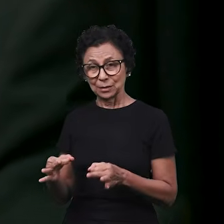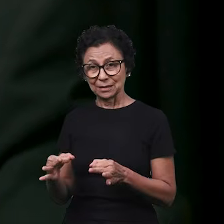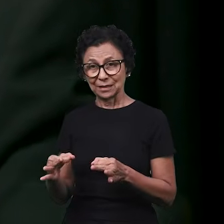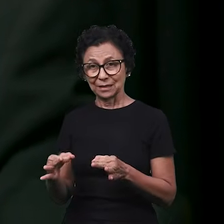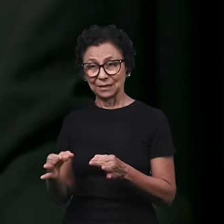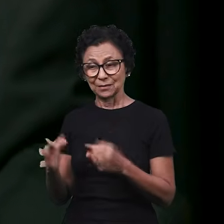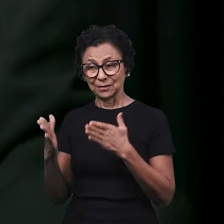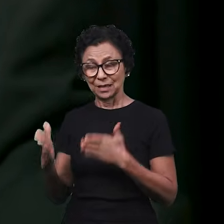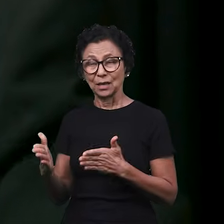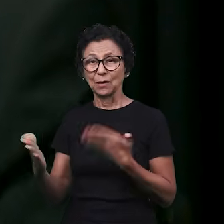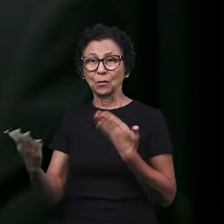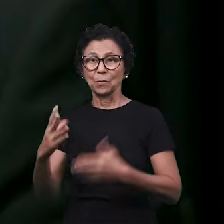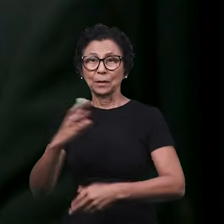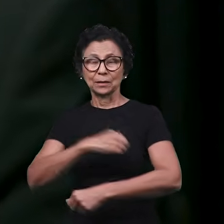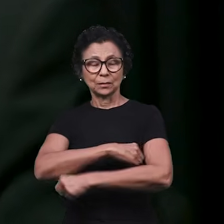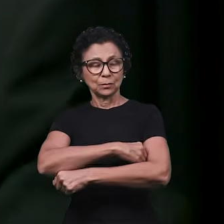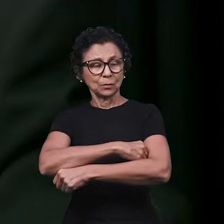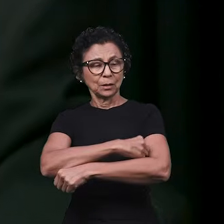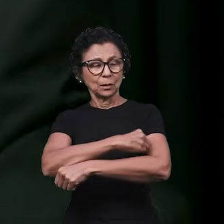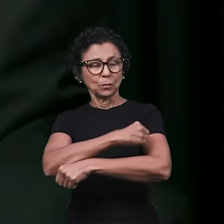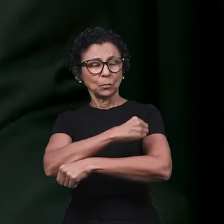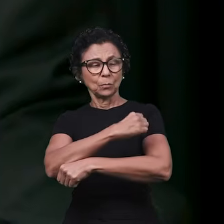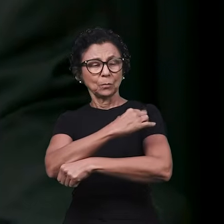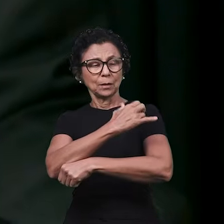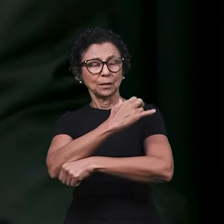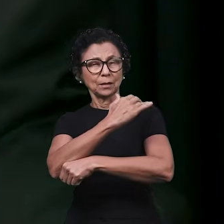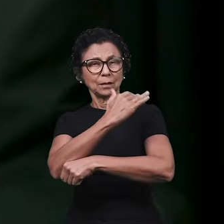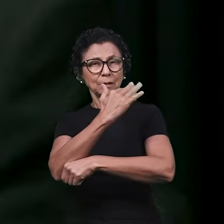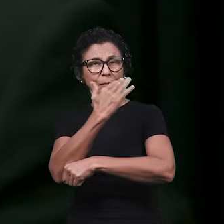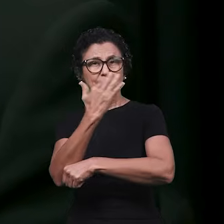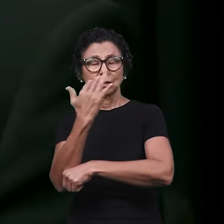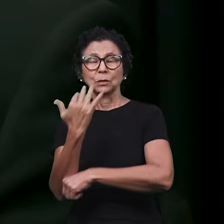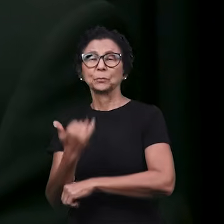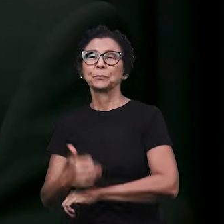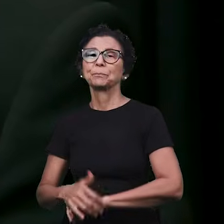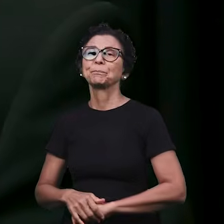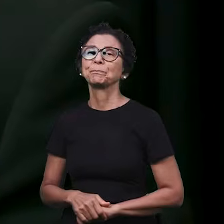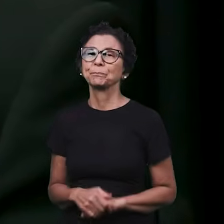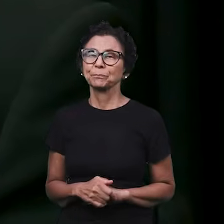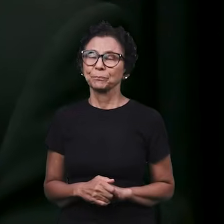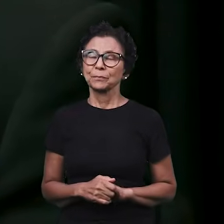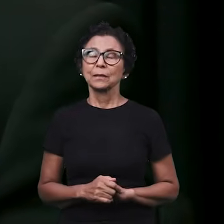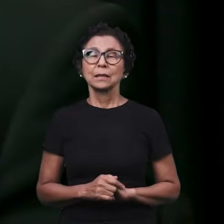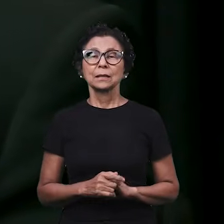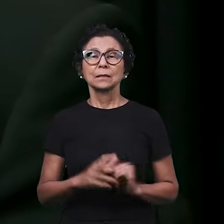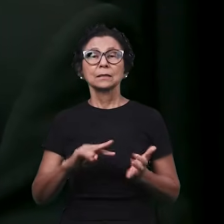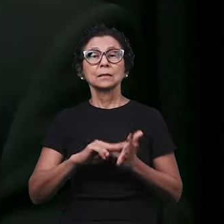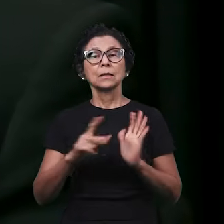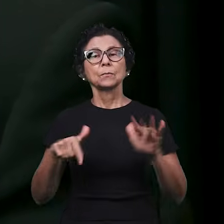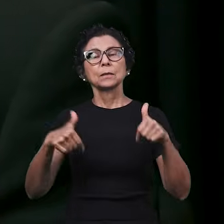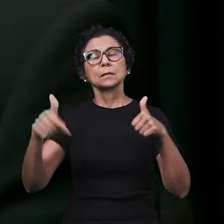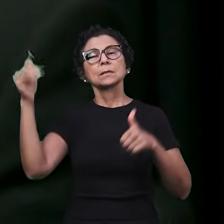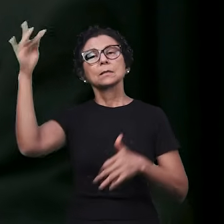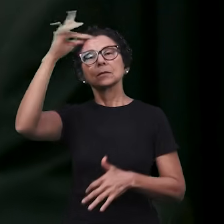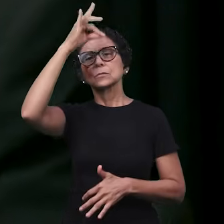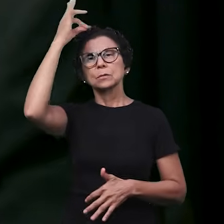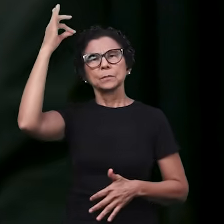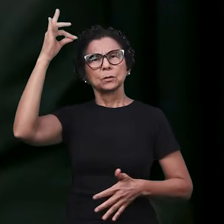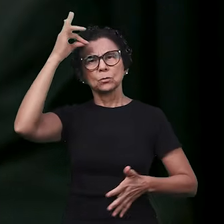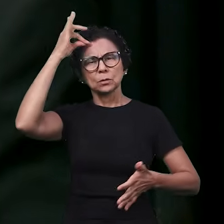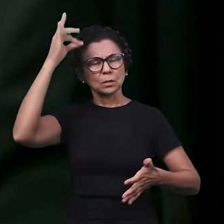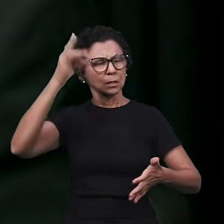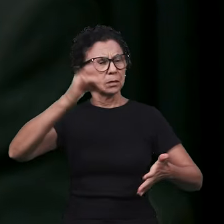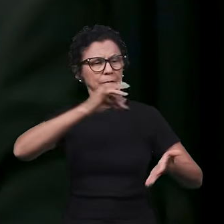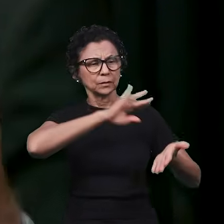brilhando mais e mais. Então é um aperfeiçoamento contínuo pela ação do Espírito Santo na nossa vida, que vai